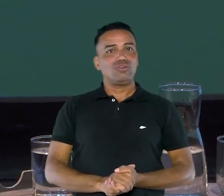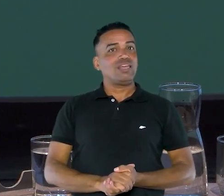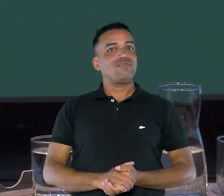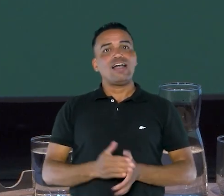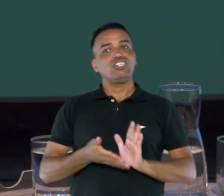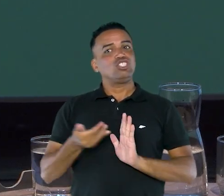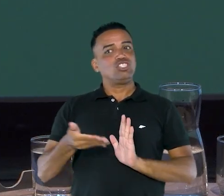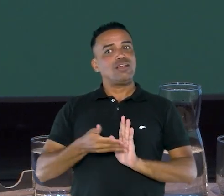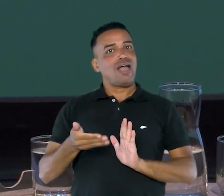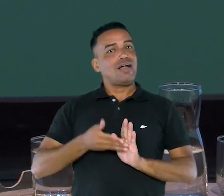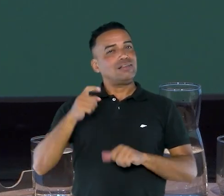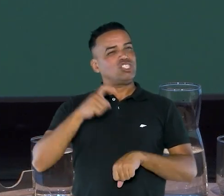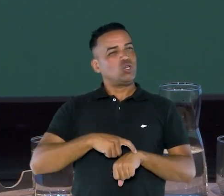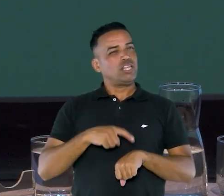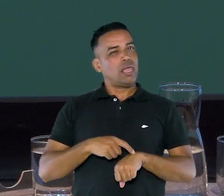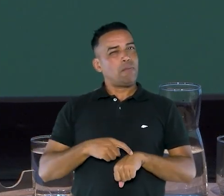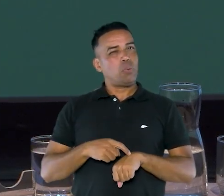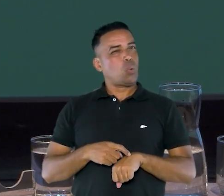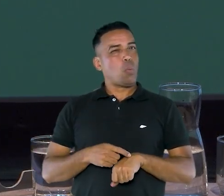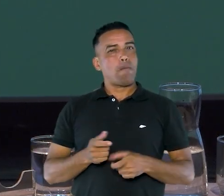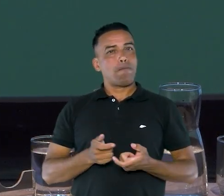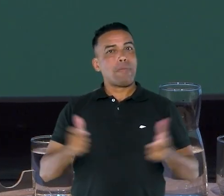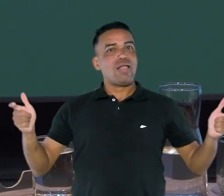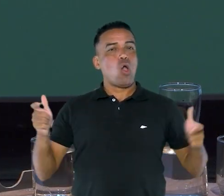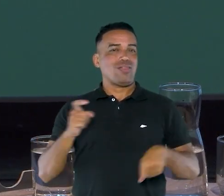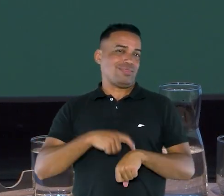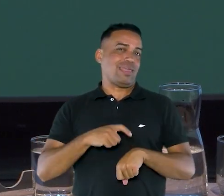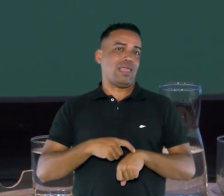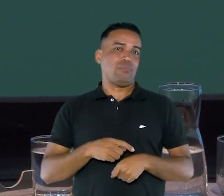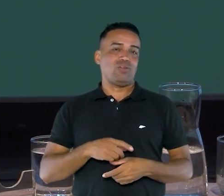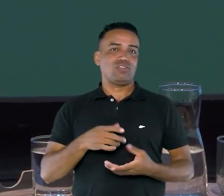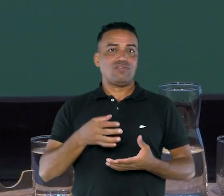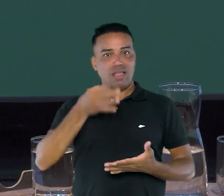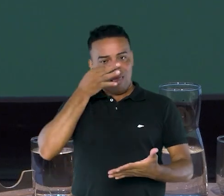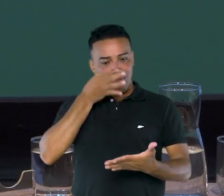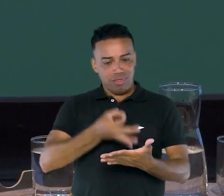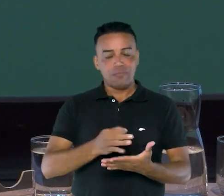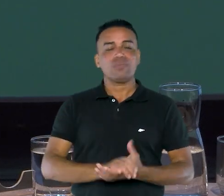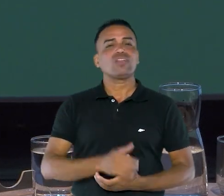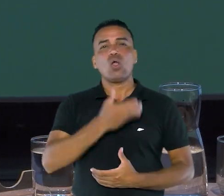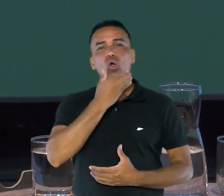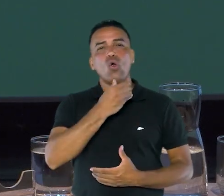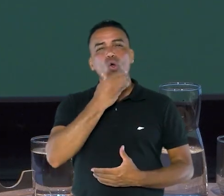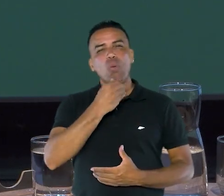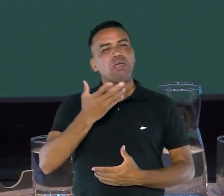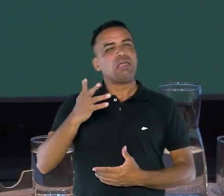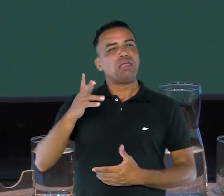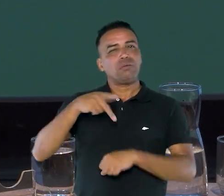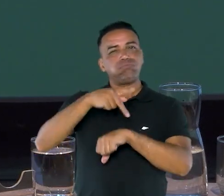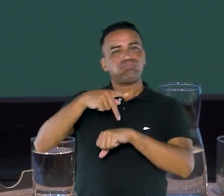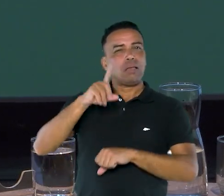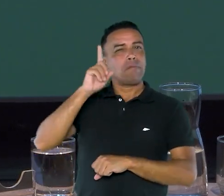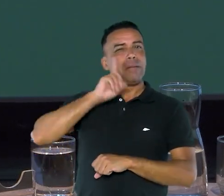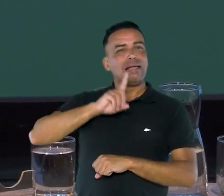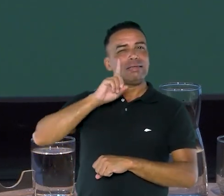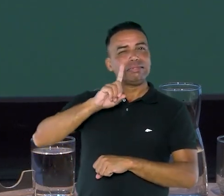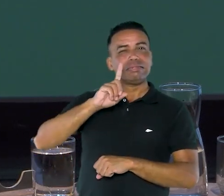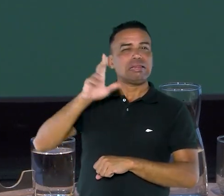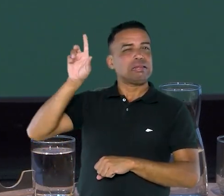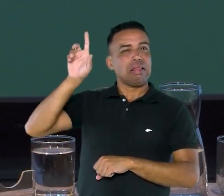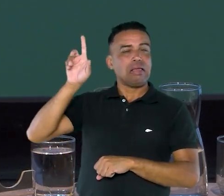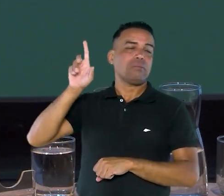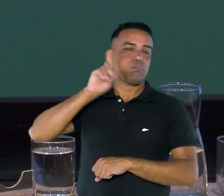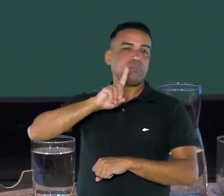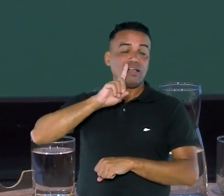teu tempo mais eficazmente? Quando a gente fala, o Haidt, o Jonathan Haidt, que fez A Geração Ansiosa, o